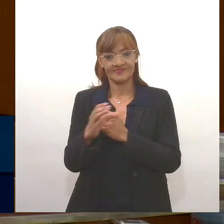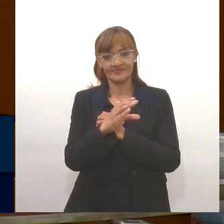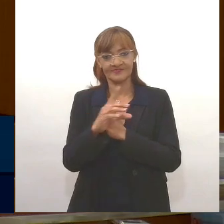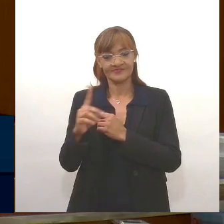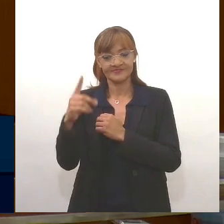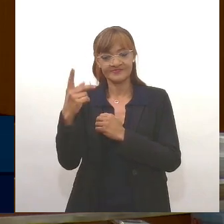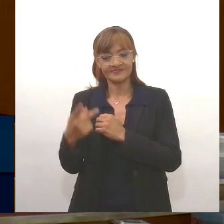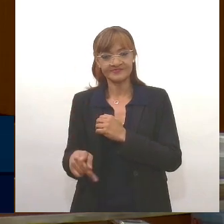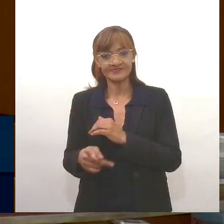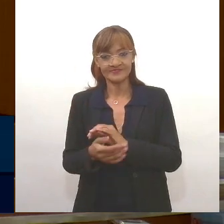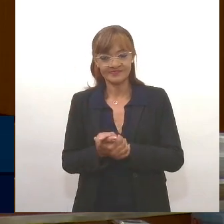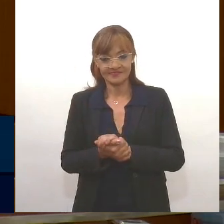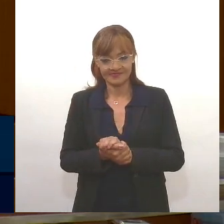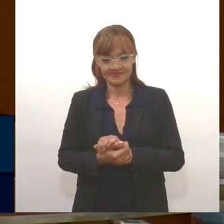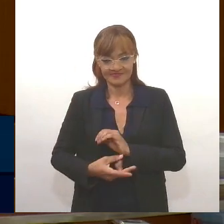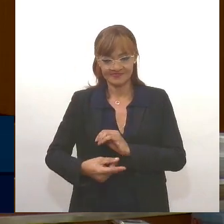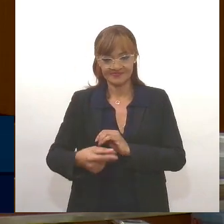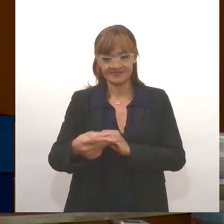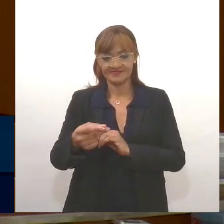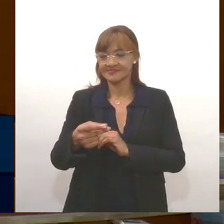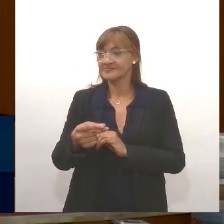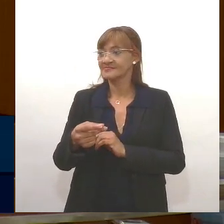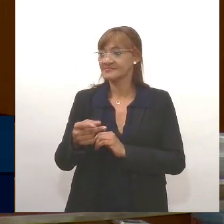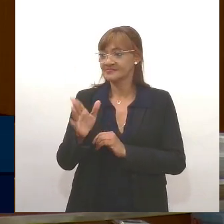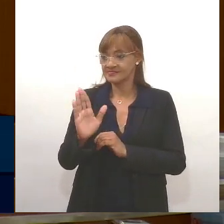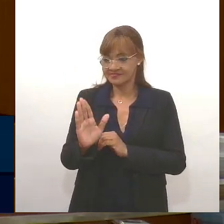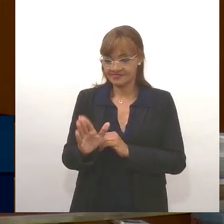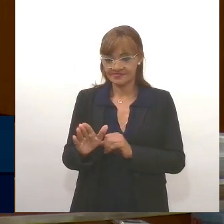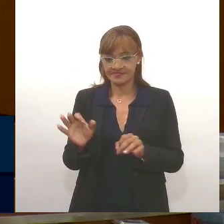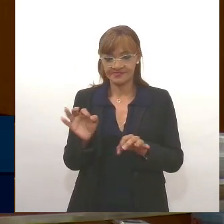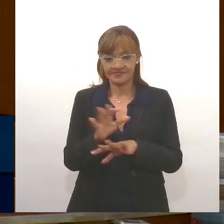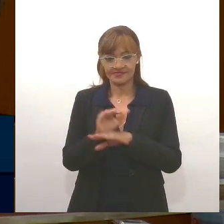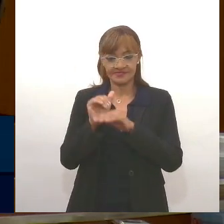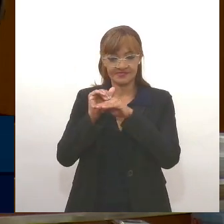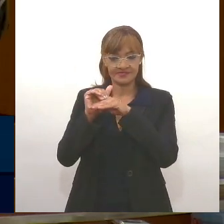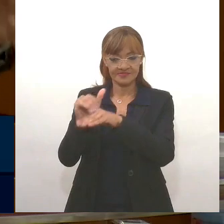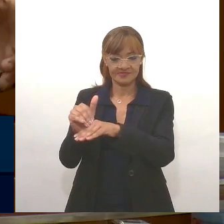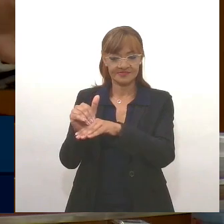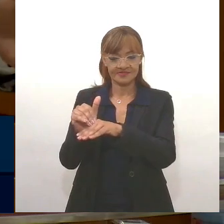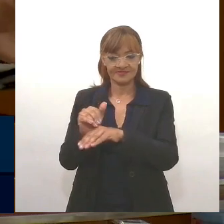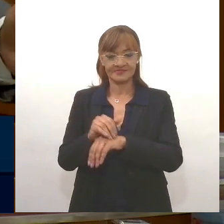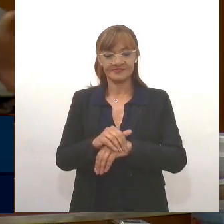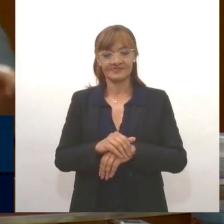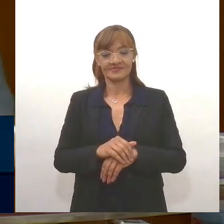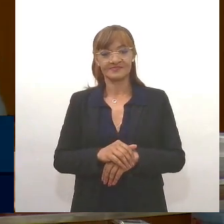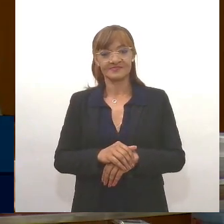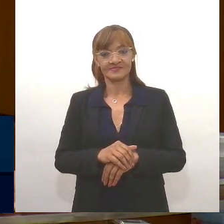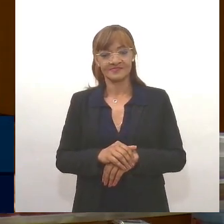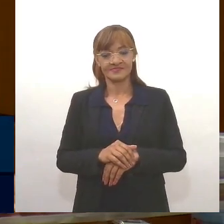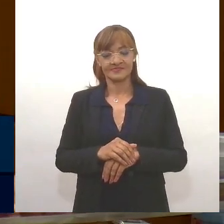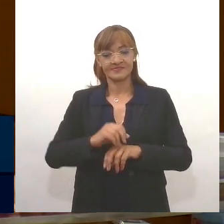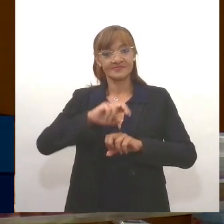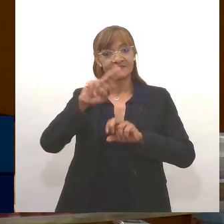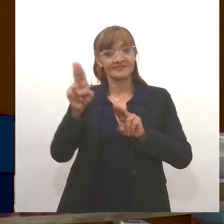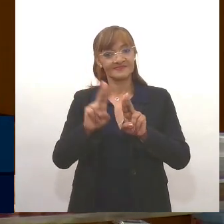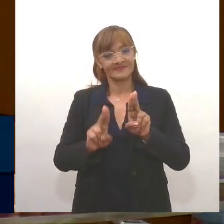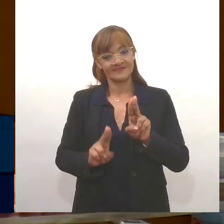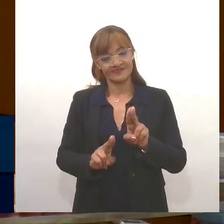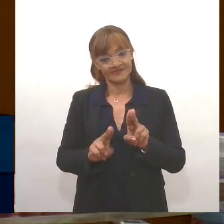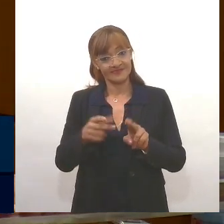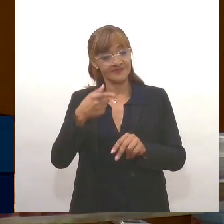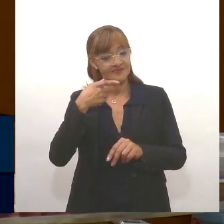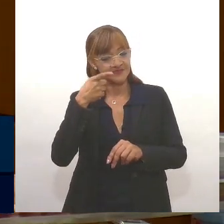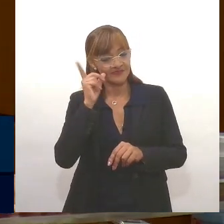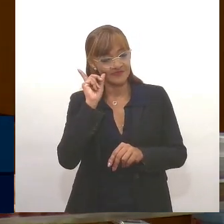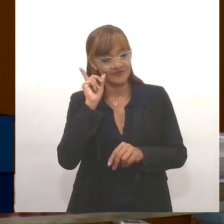permanente era isso e dizer que a unali inclusive no dia de ontem um